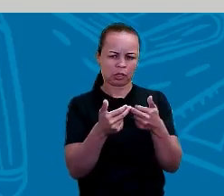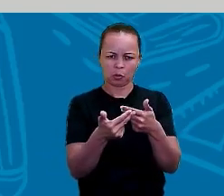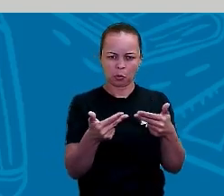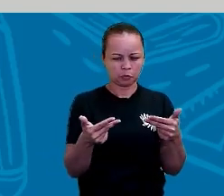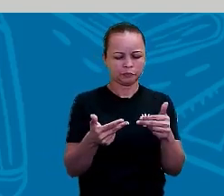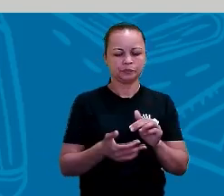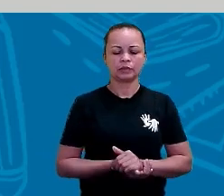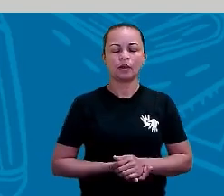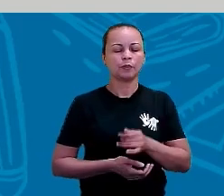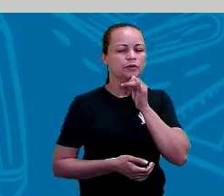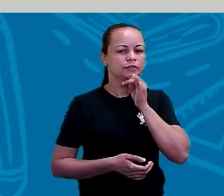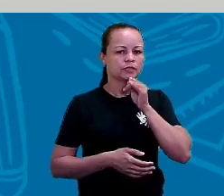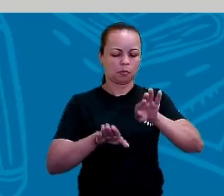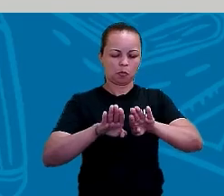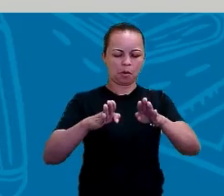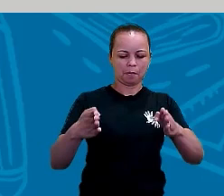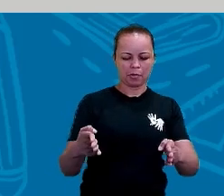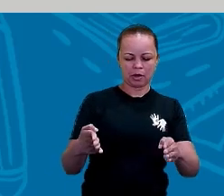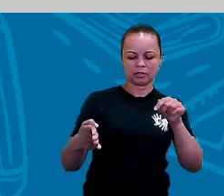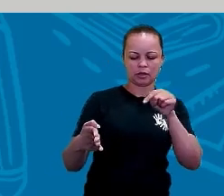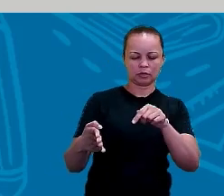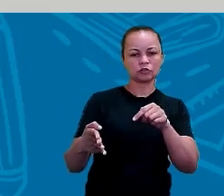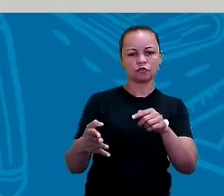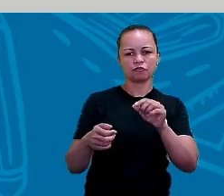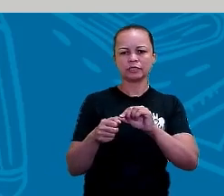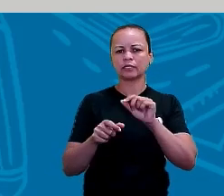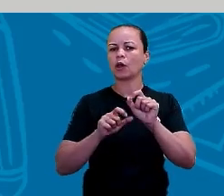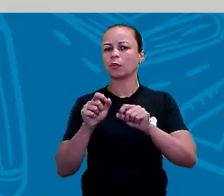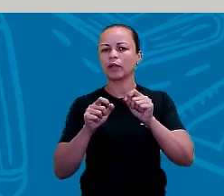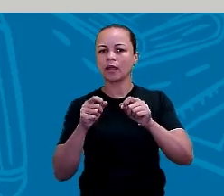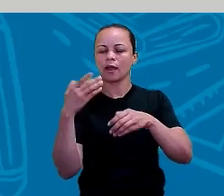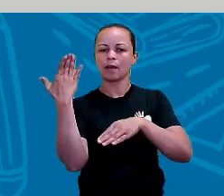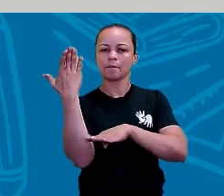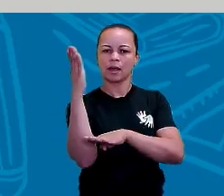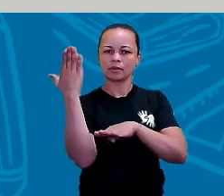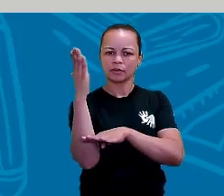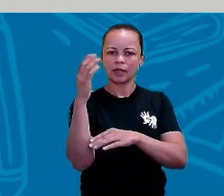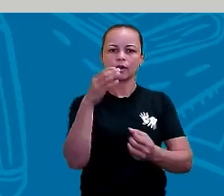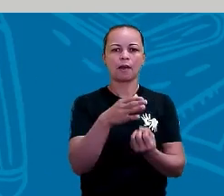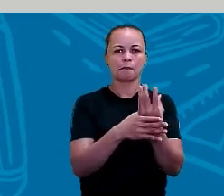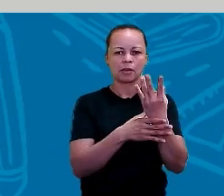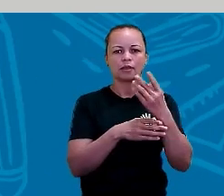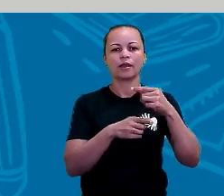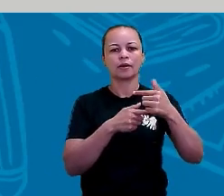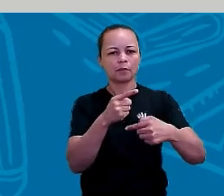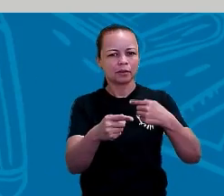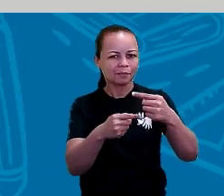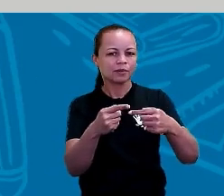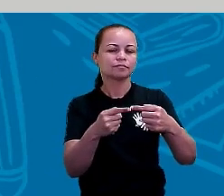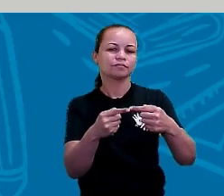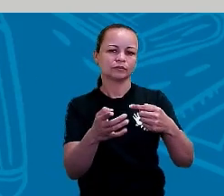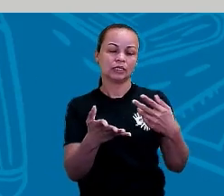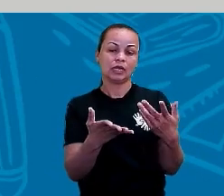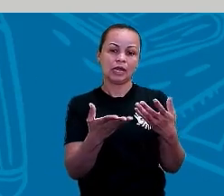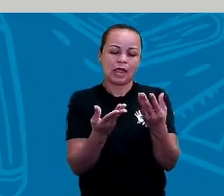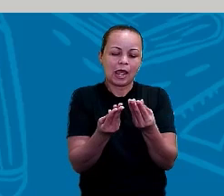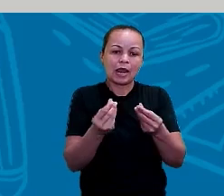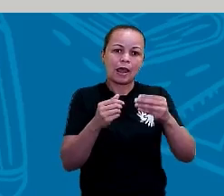uma mesa, a minha matéria-prima vai ser o quê? A madeira. Ou seja, é a matéria, é a